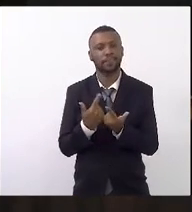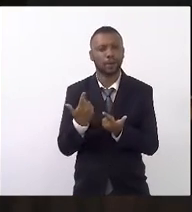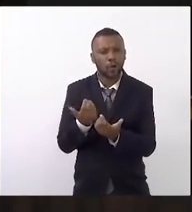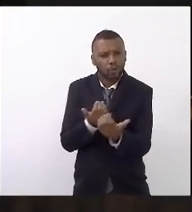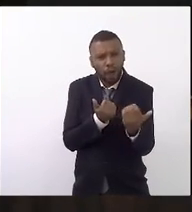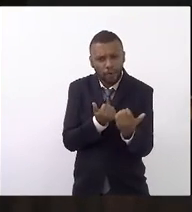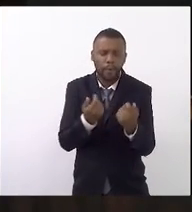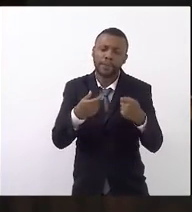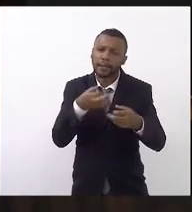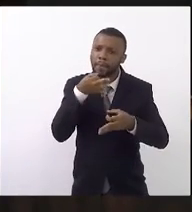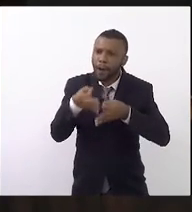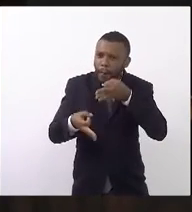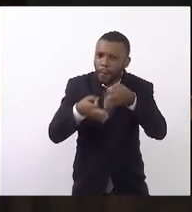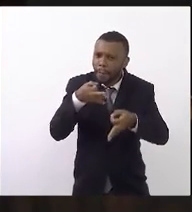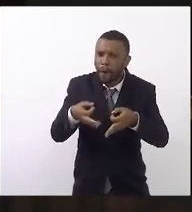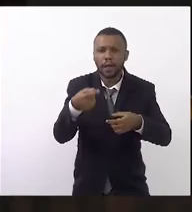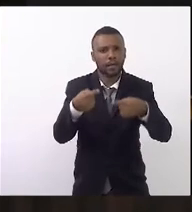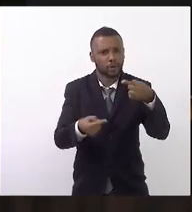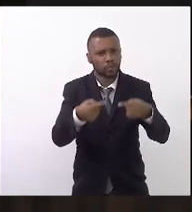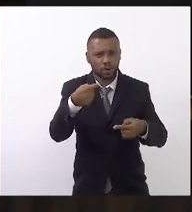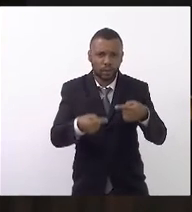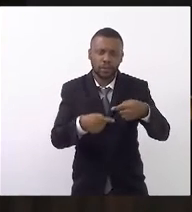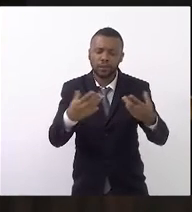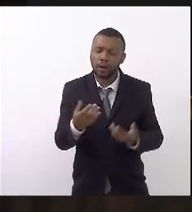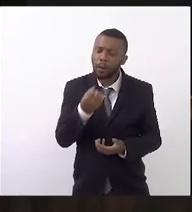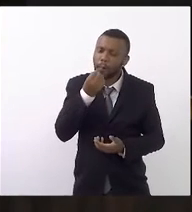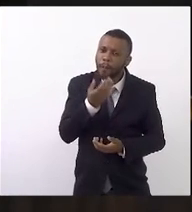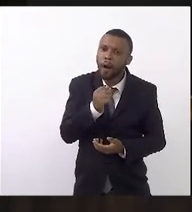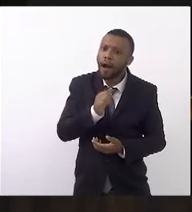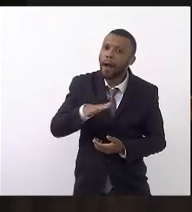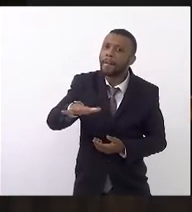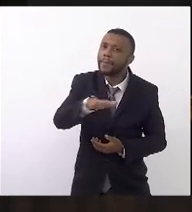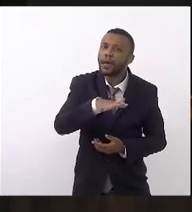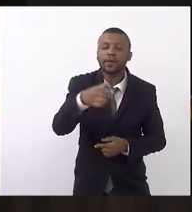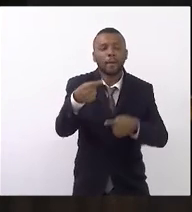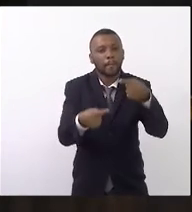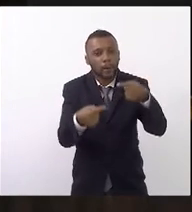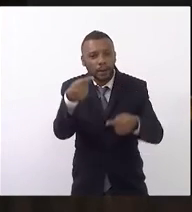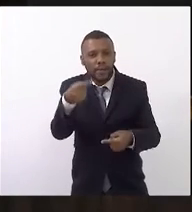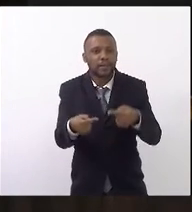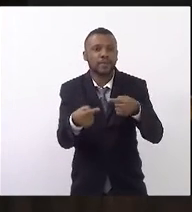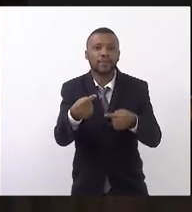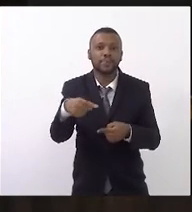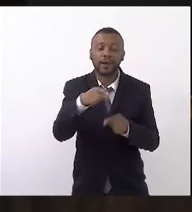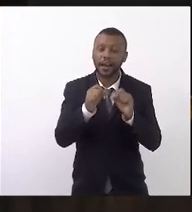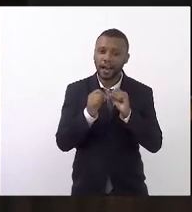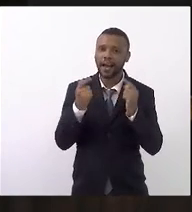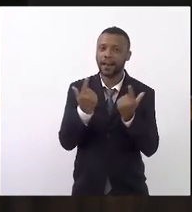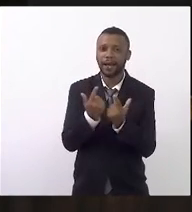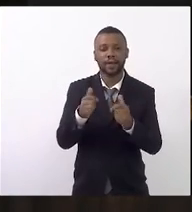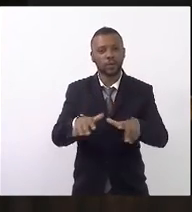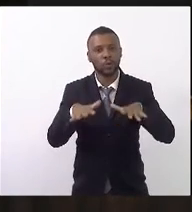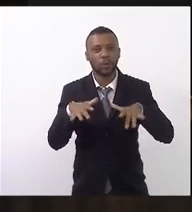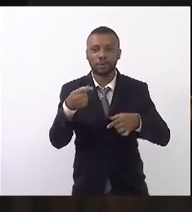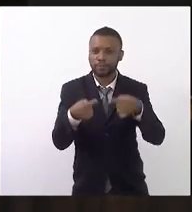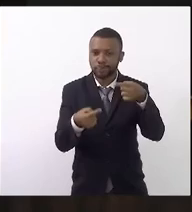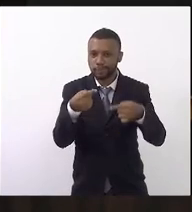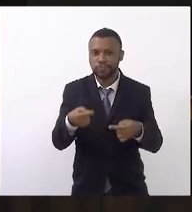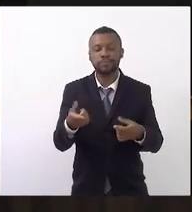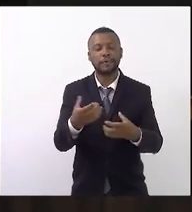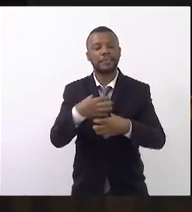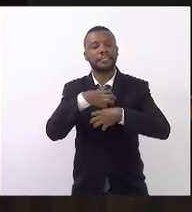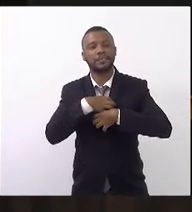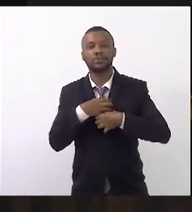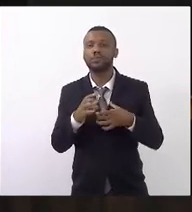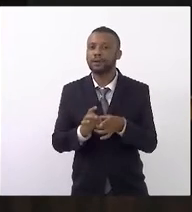precisam participar da política e é um bom ambiente político para se participar da Assembleia Legislativa, sintam-se todos em casa